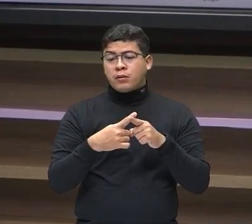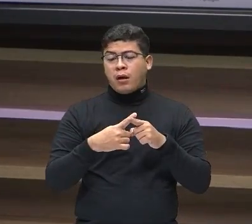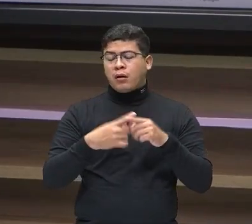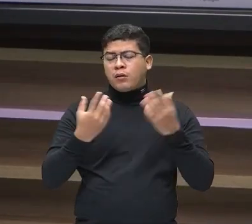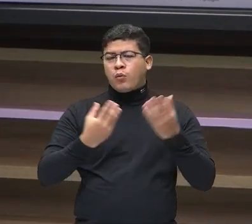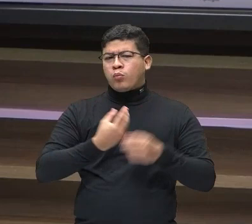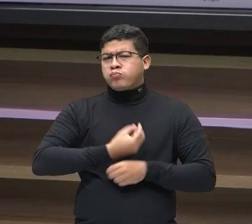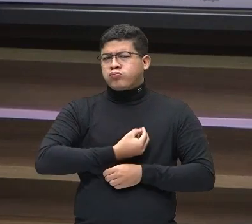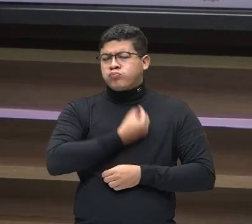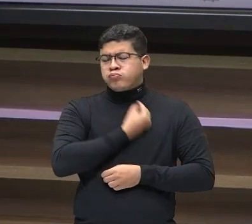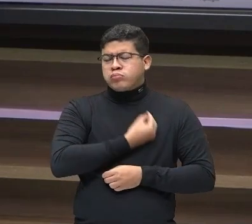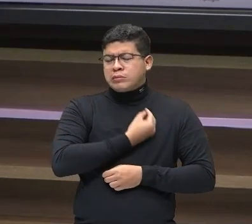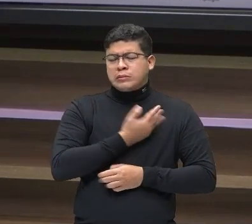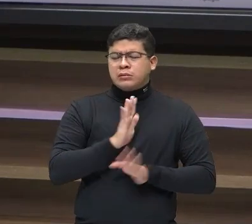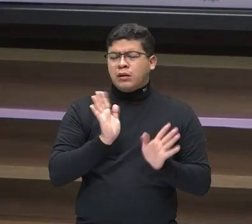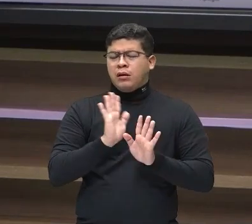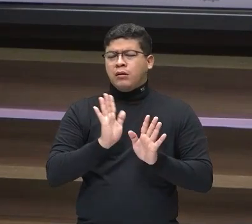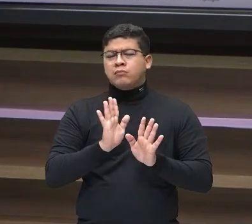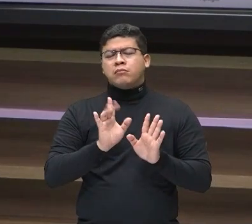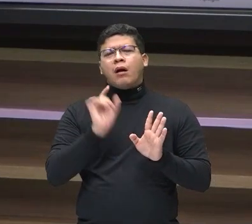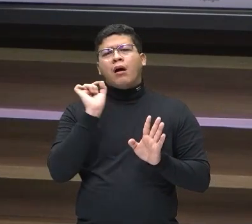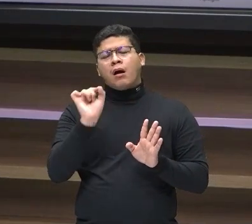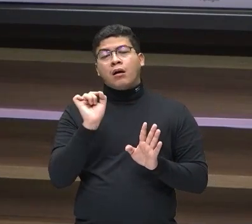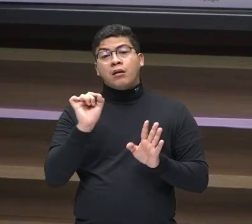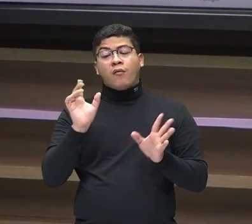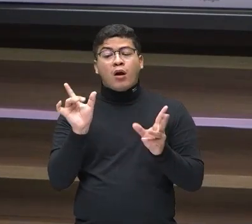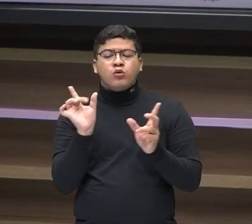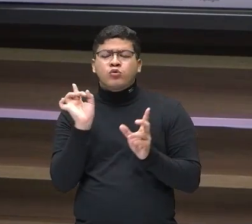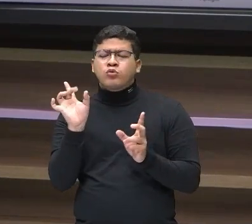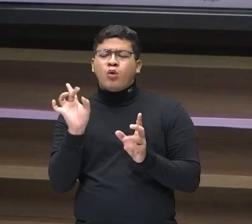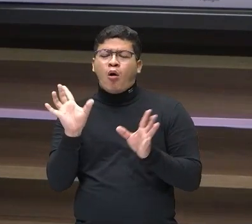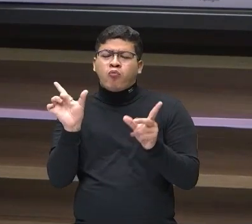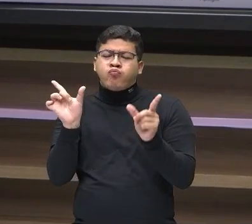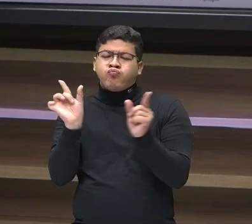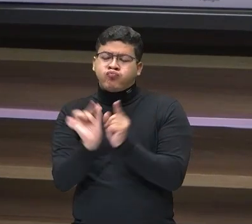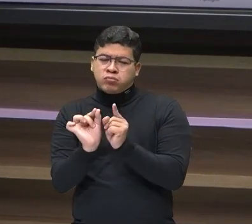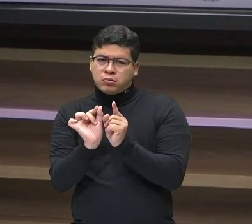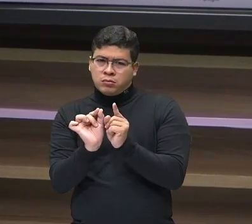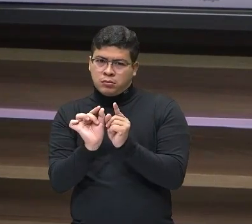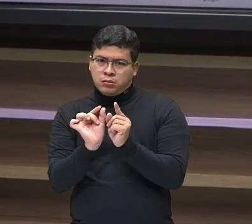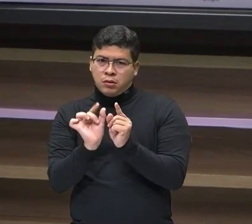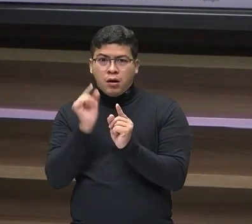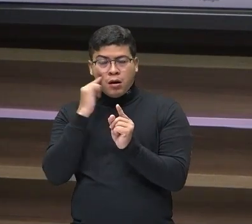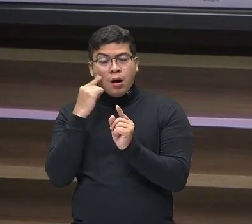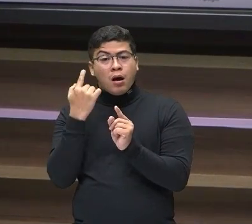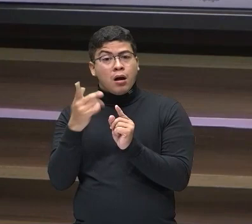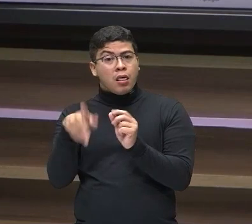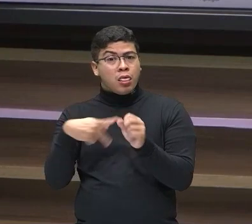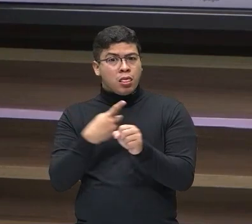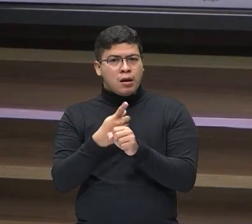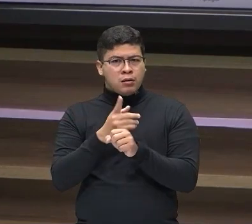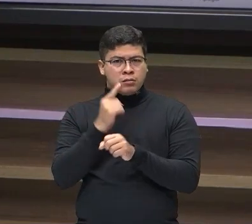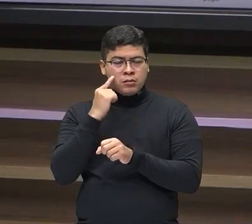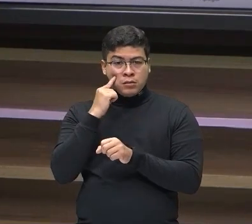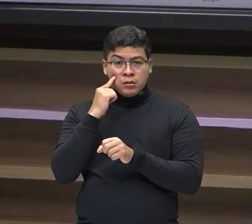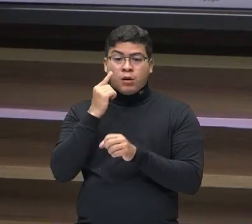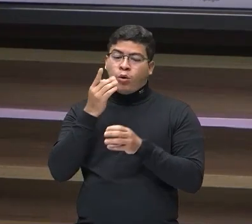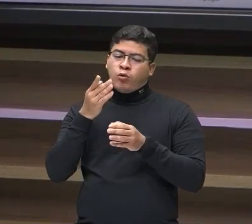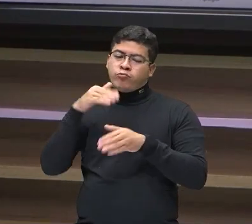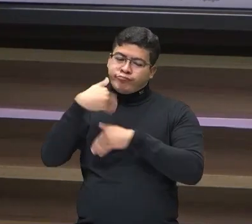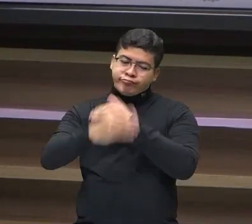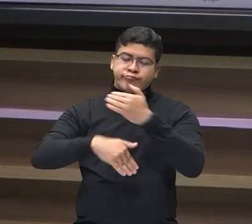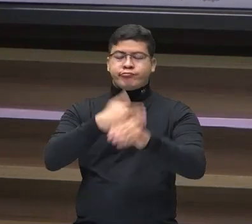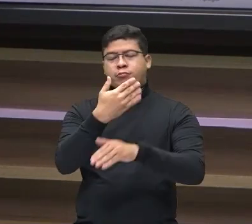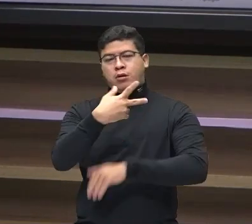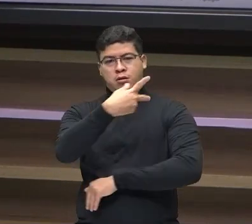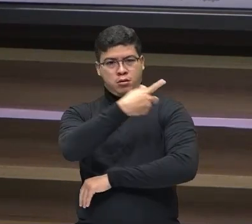vivo, né? Então ele vai inativar aquele vírus. E no momento que coloca esse vírus inativado no processo da vacinação, o